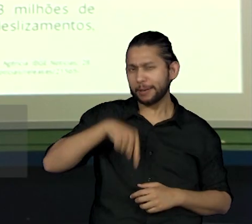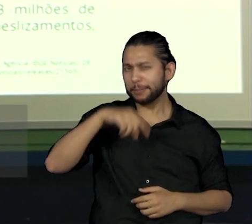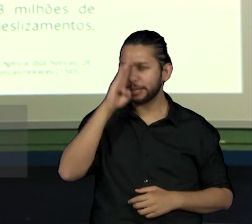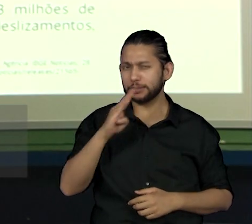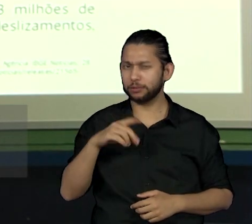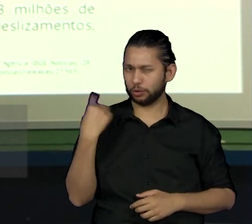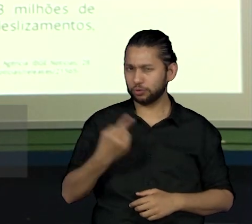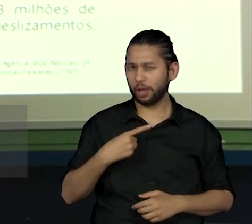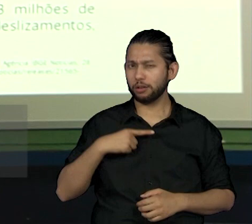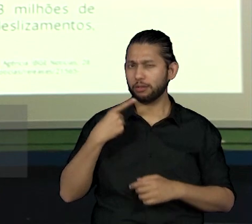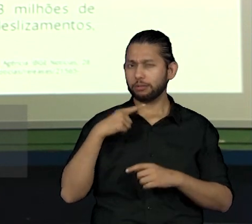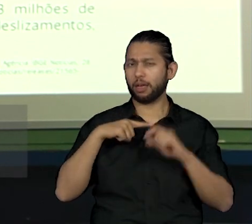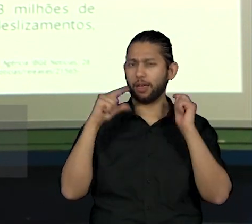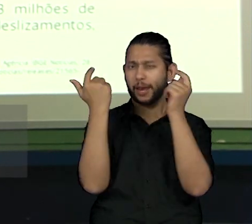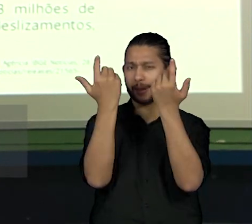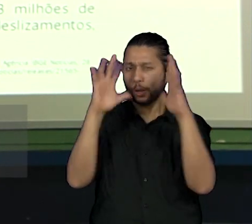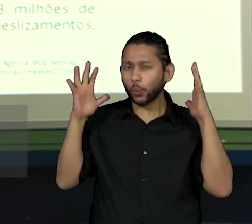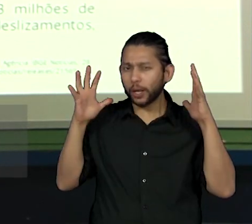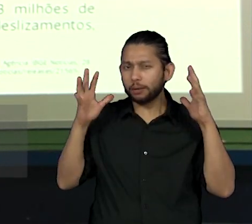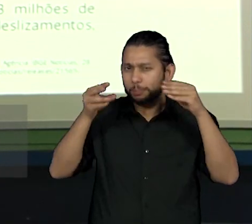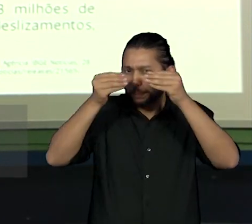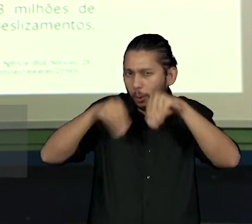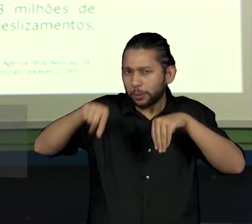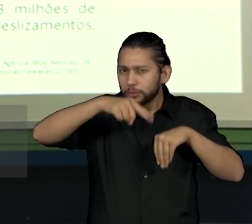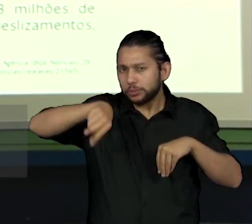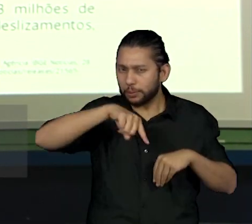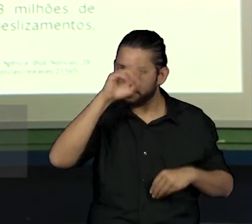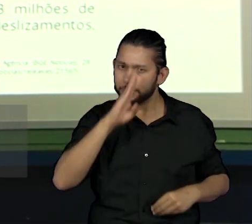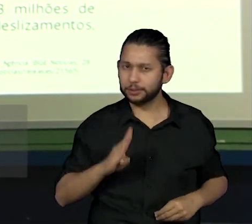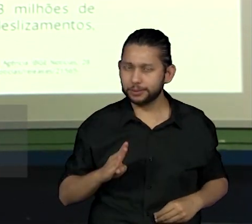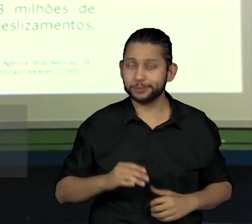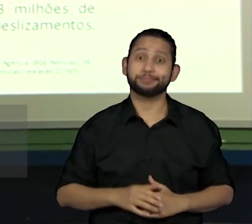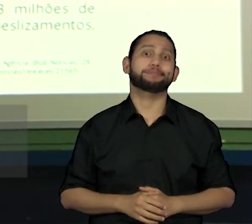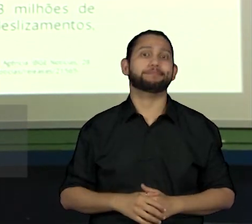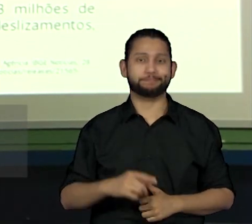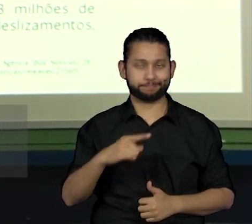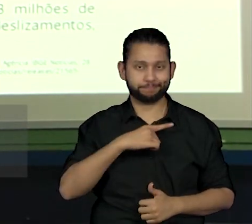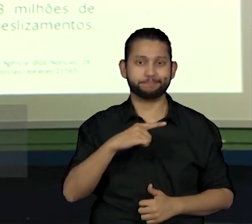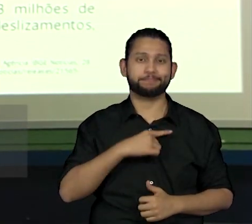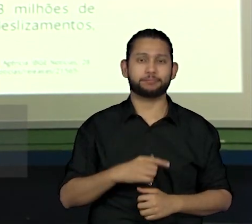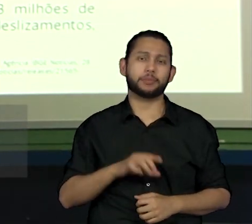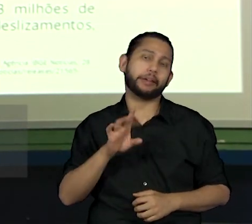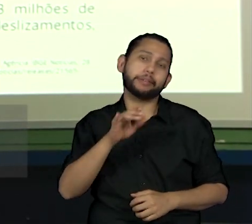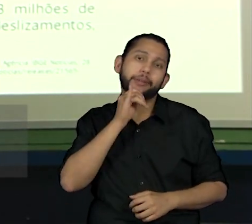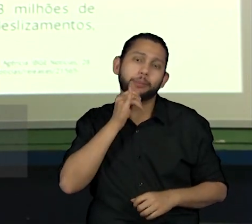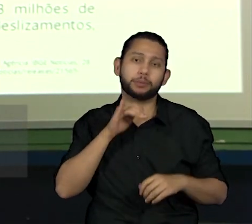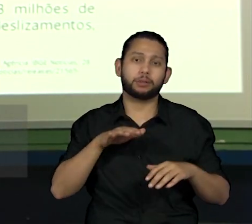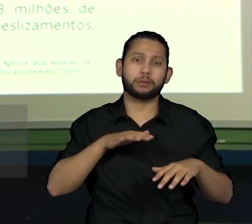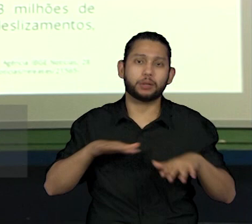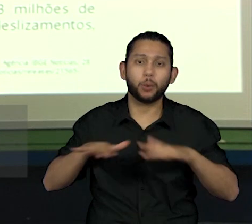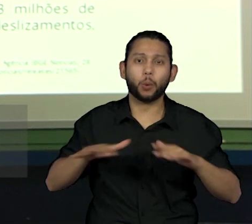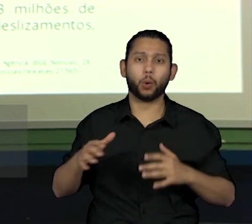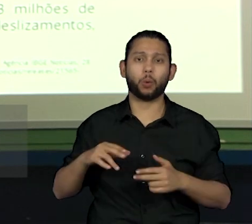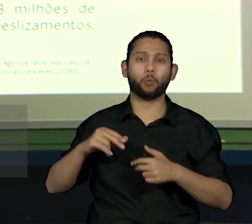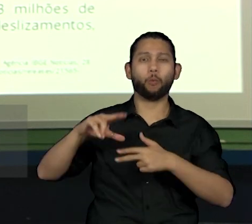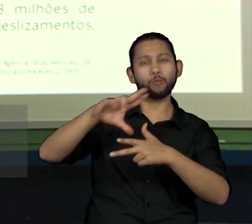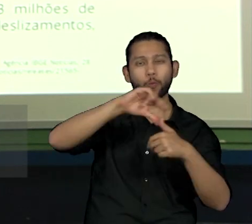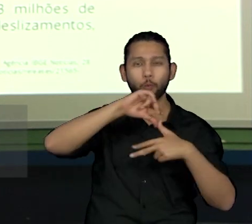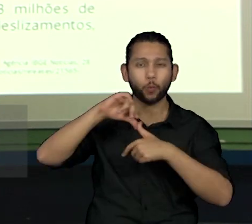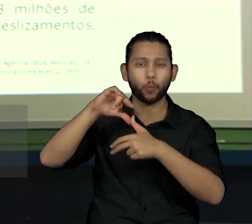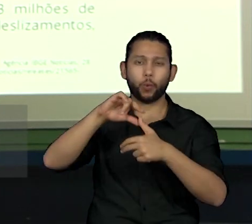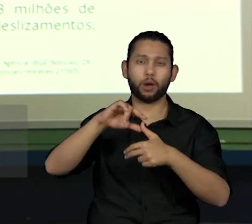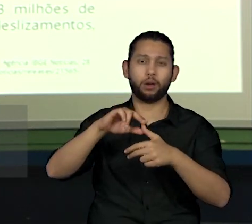problemas com riscos naturais? Sim, não relacionados a terremotos, furacões,